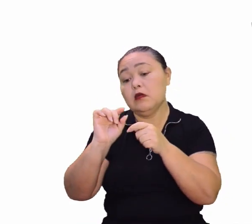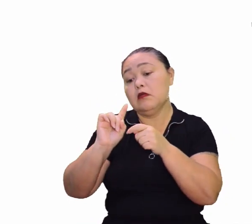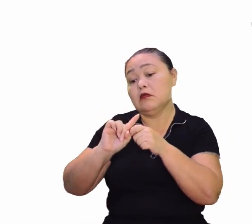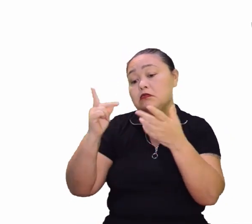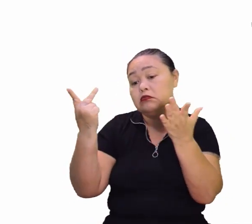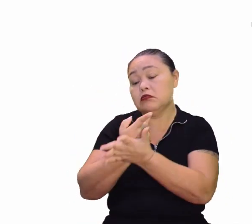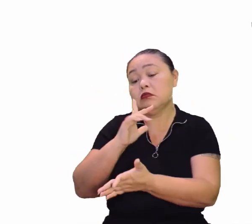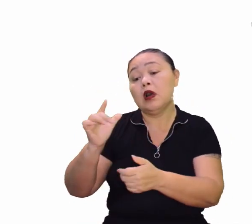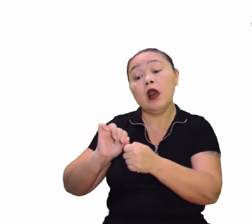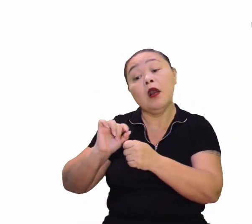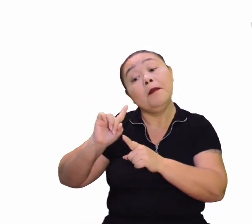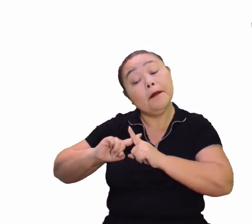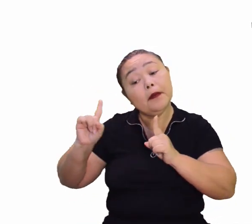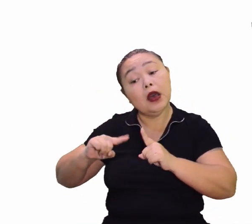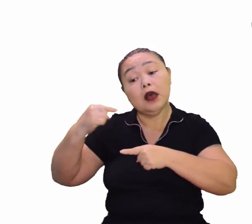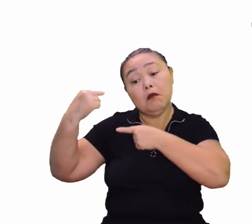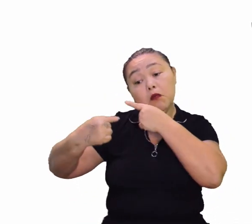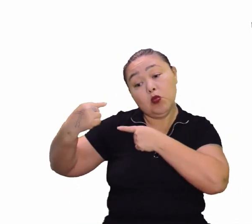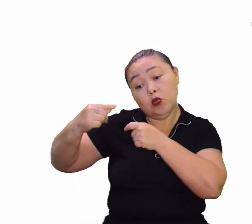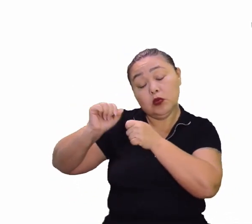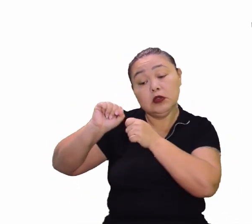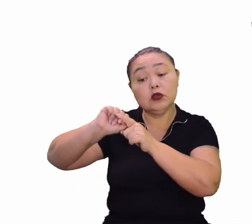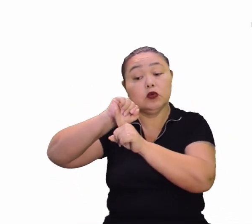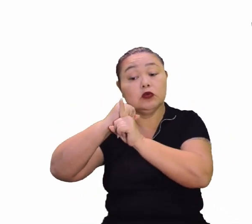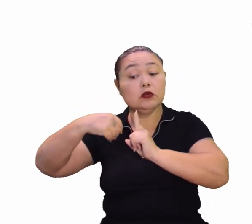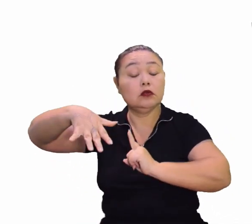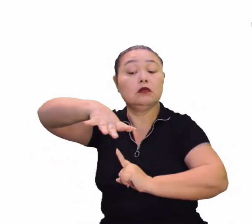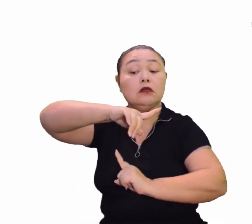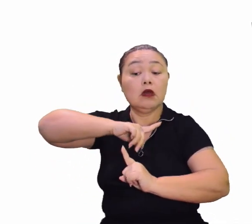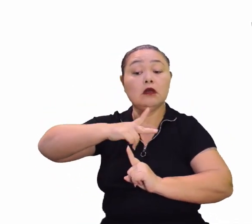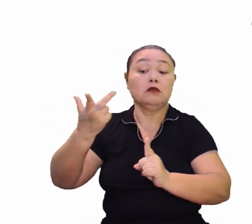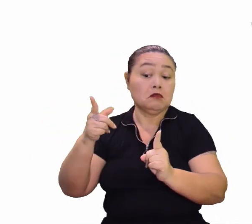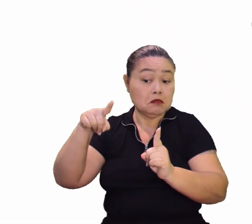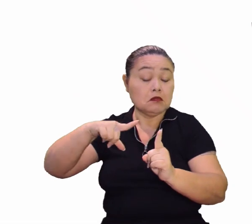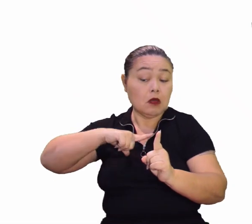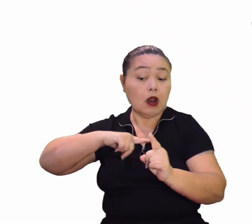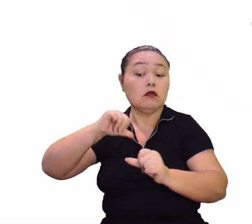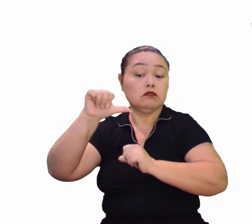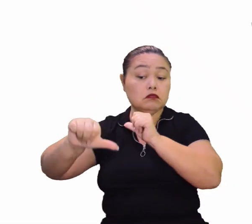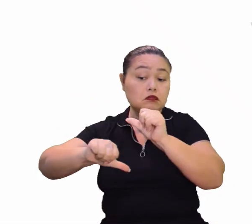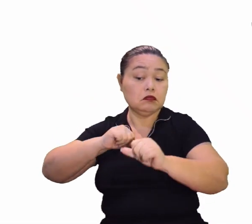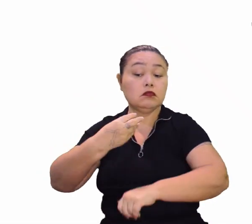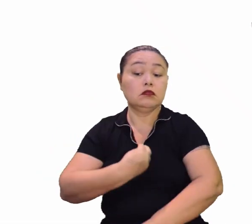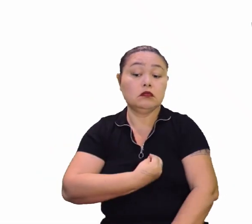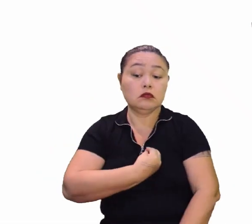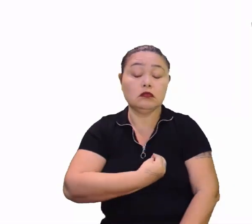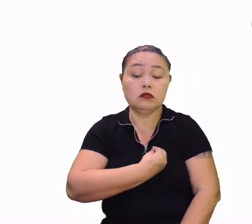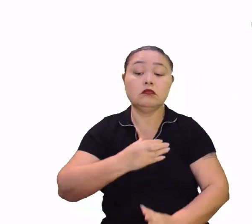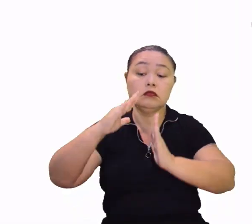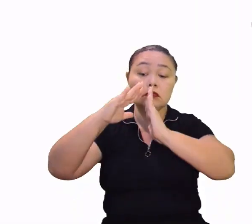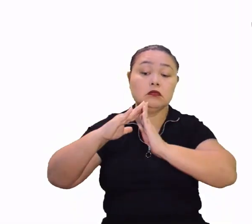foi muito importante para as pessoas que habitam o sertão nordestino. Exato, professor Jorge.